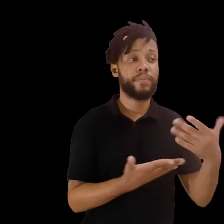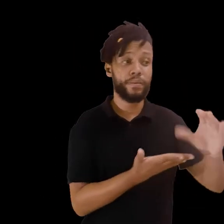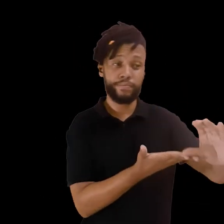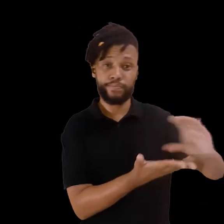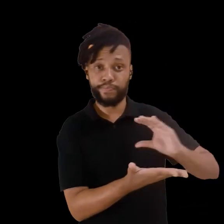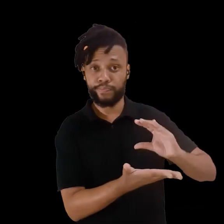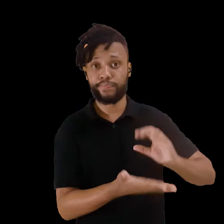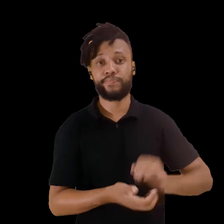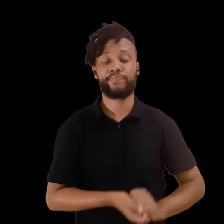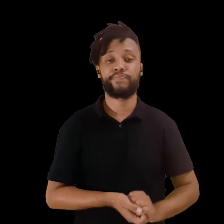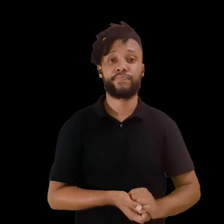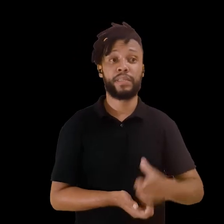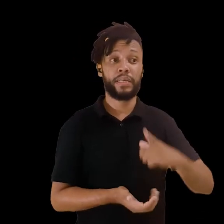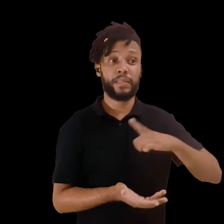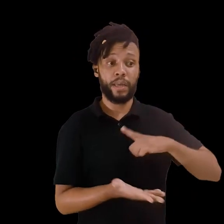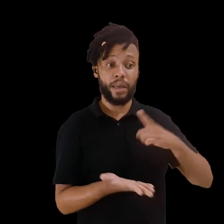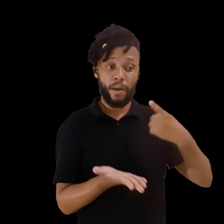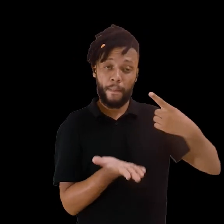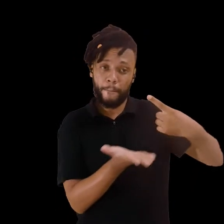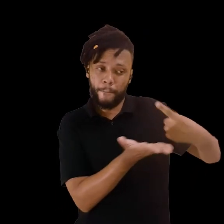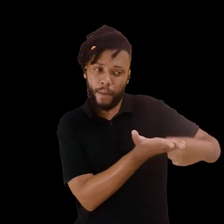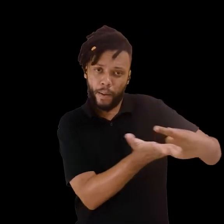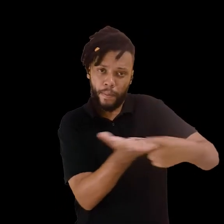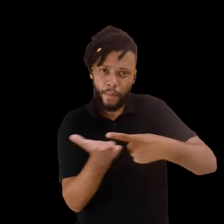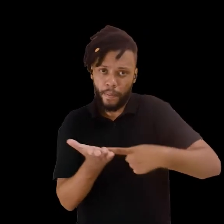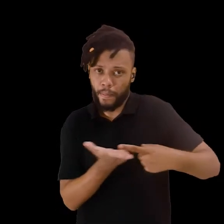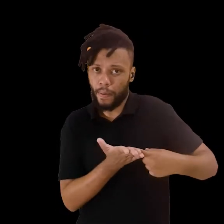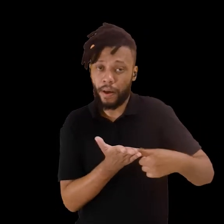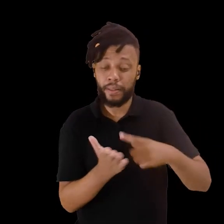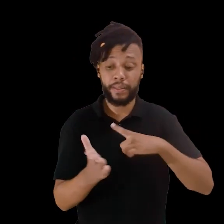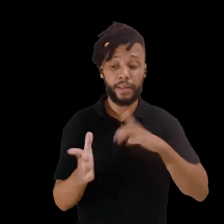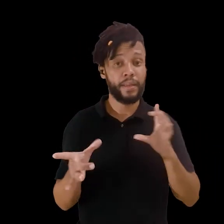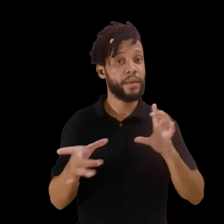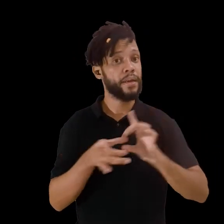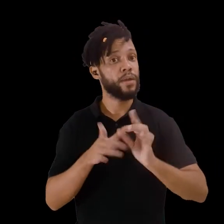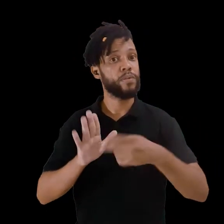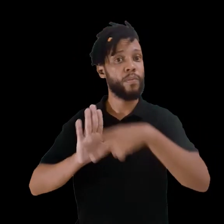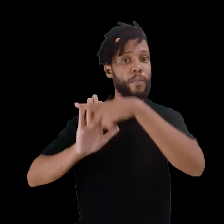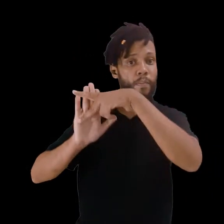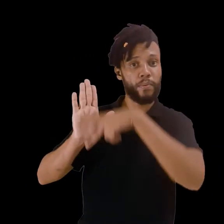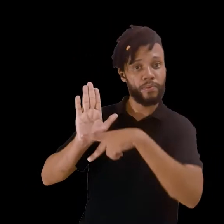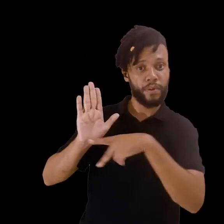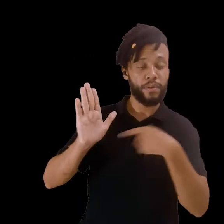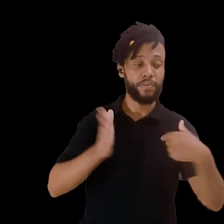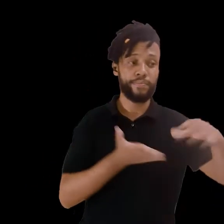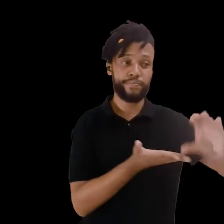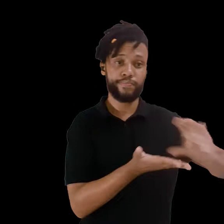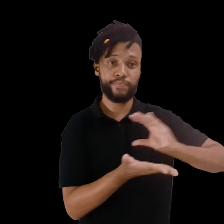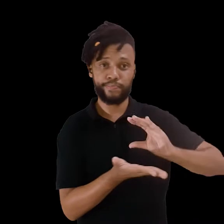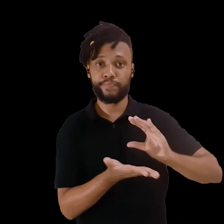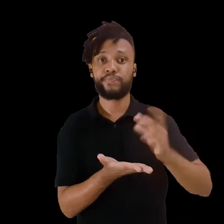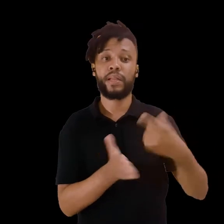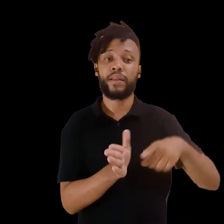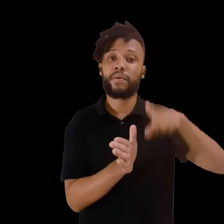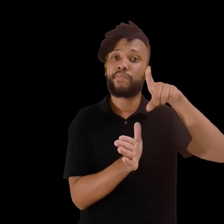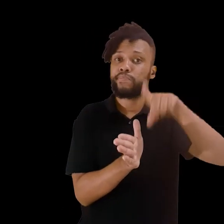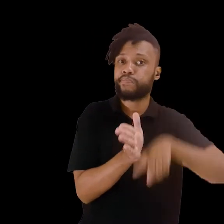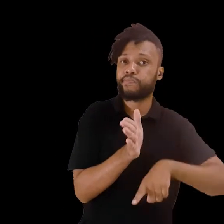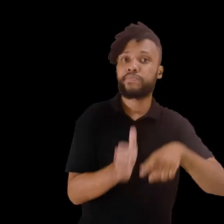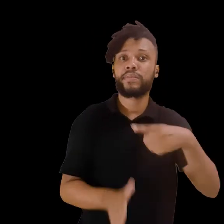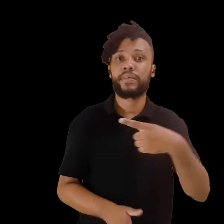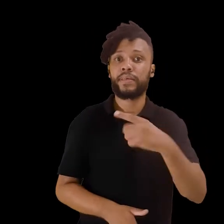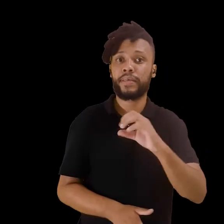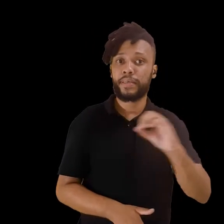Além das contrapartidas acordadas com a proponente para a realização durante o projeto, o patrocinador também recebe abatimento